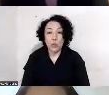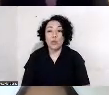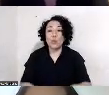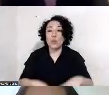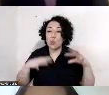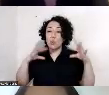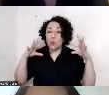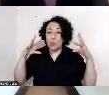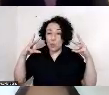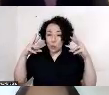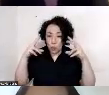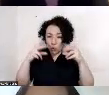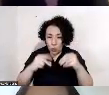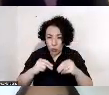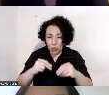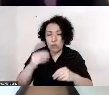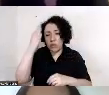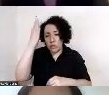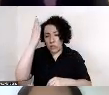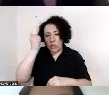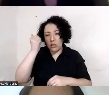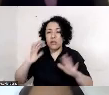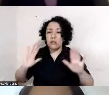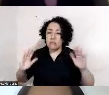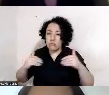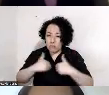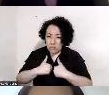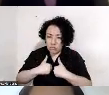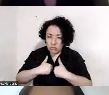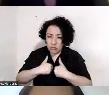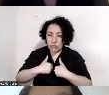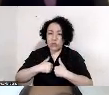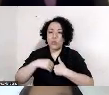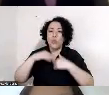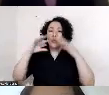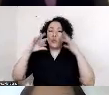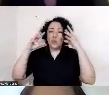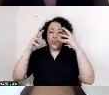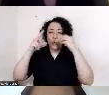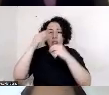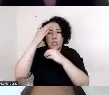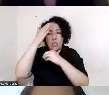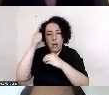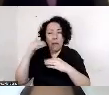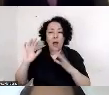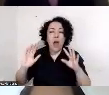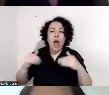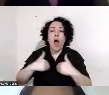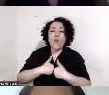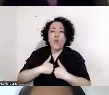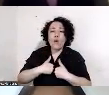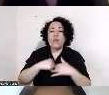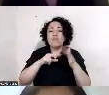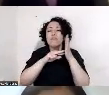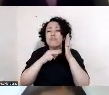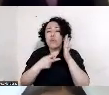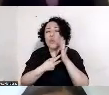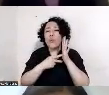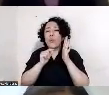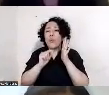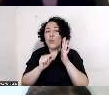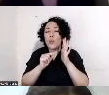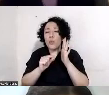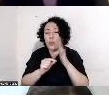sabiam sobre o seu autismo, todos estavam conscientes sobre o que o autismo significava, todos.